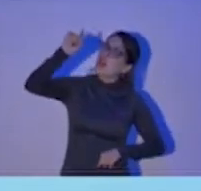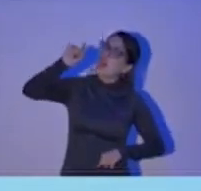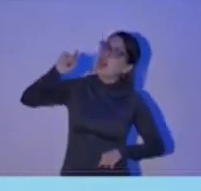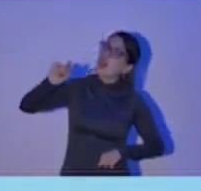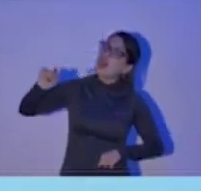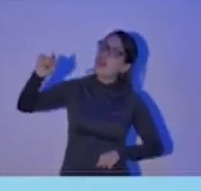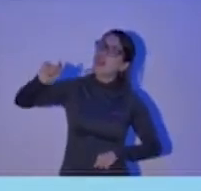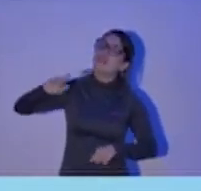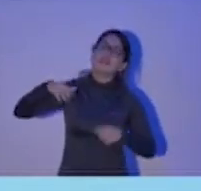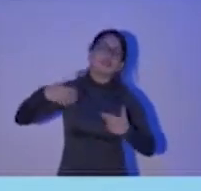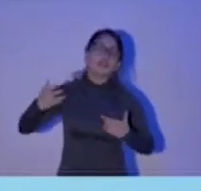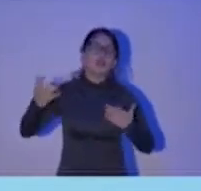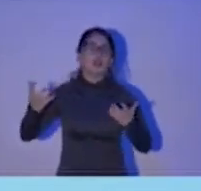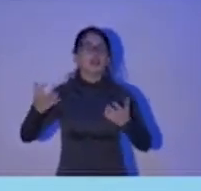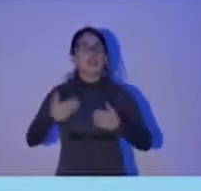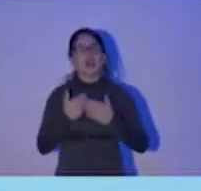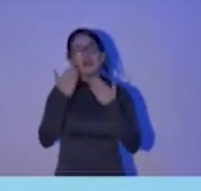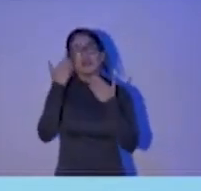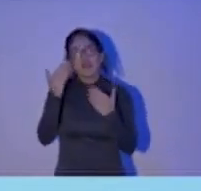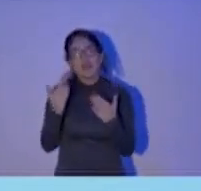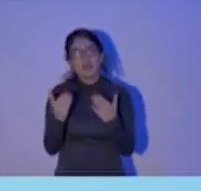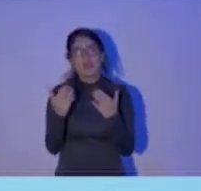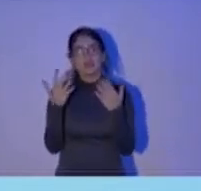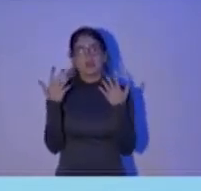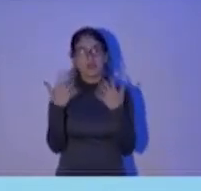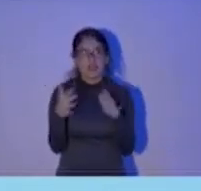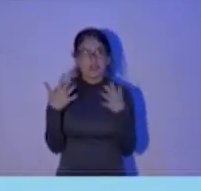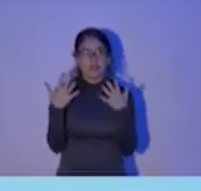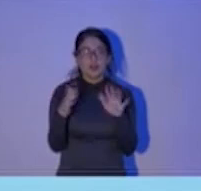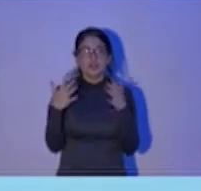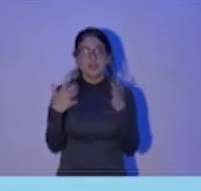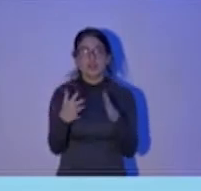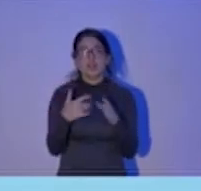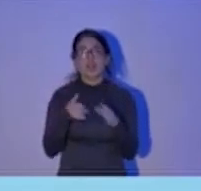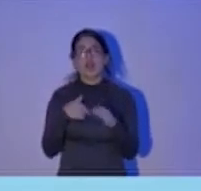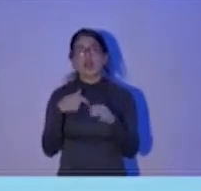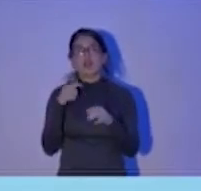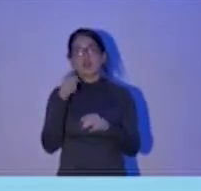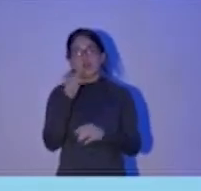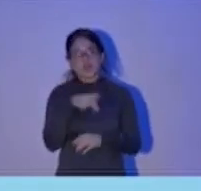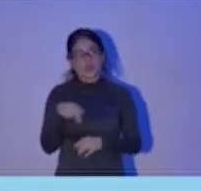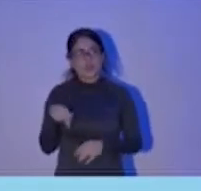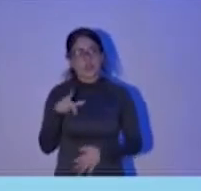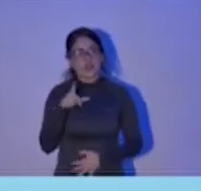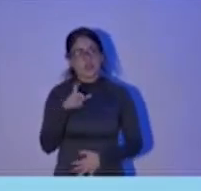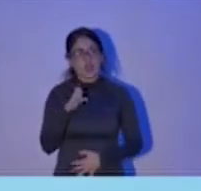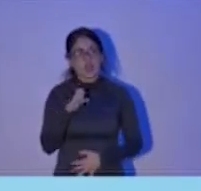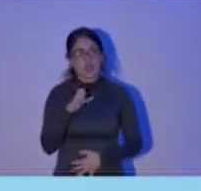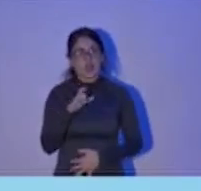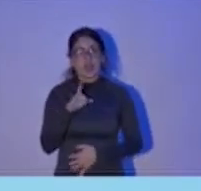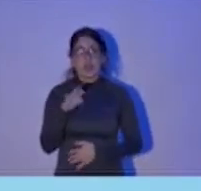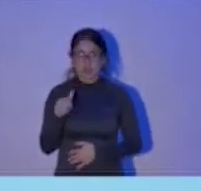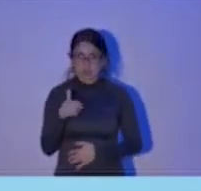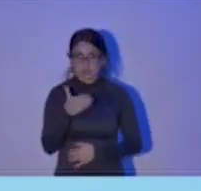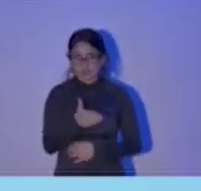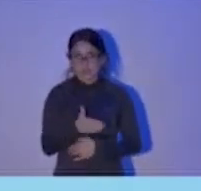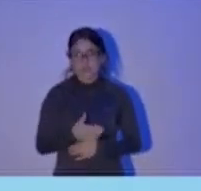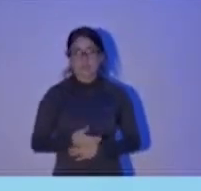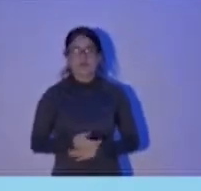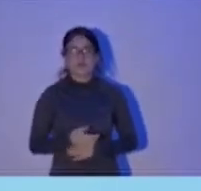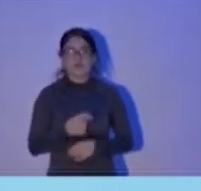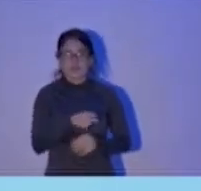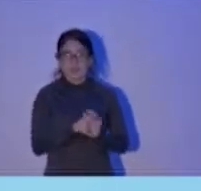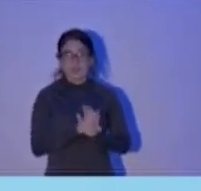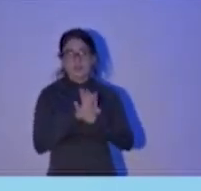a presença e parabenizar também a professora Lélia, dirigente de Francisco Morato, vice-presidente de Grande São Paulo da Undime, representando todos